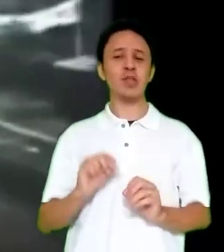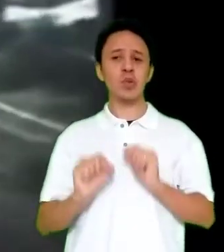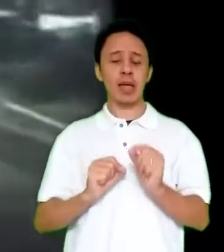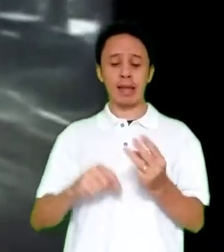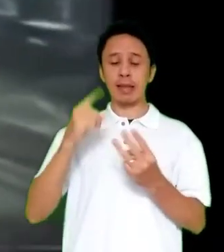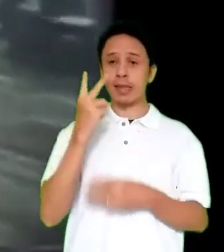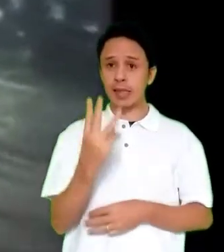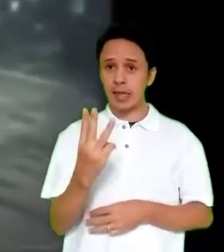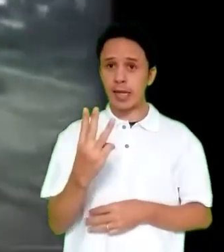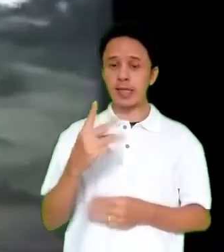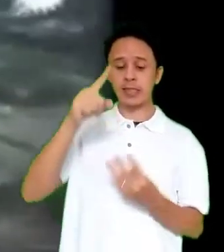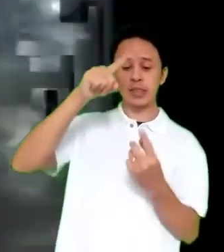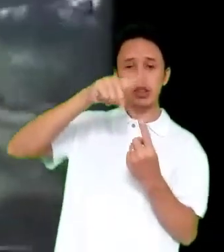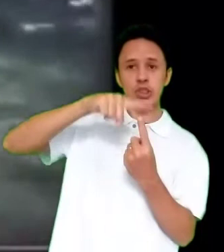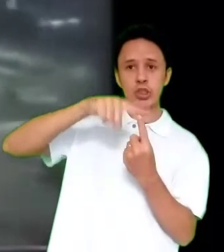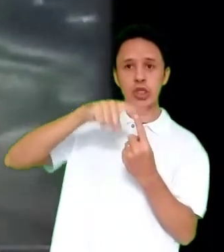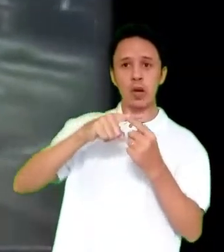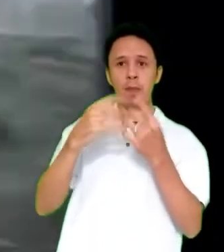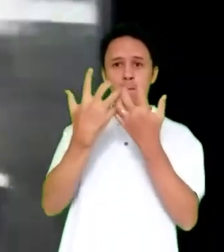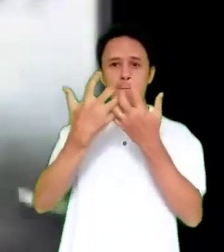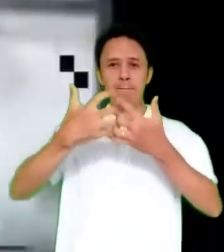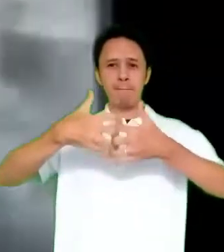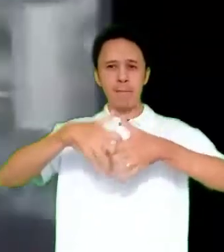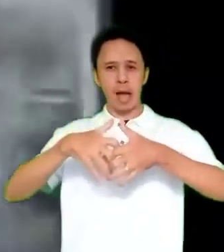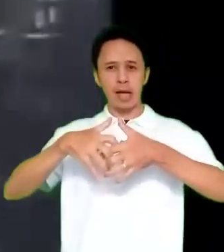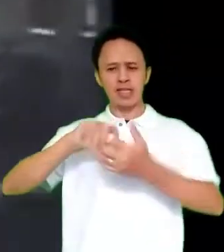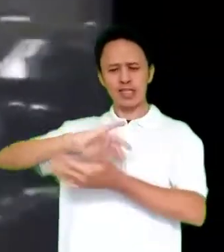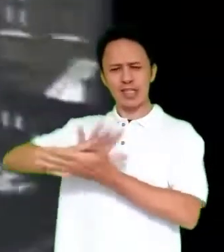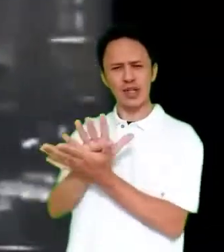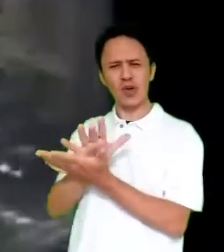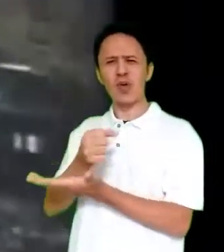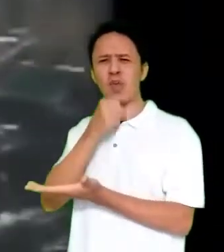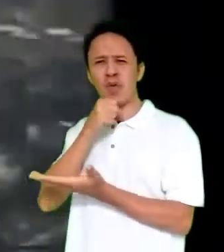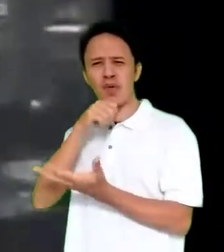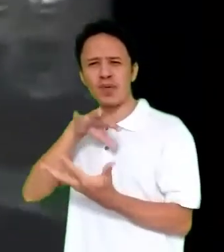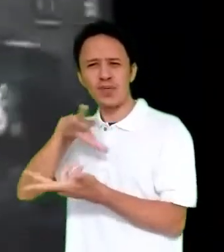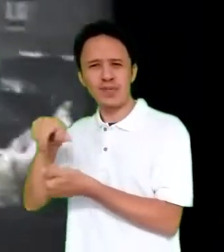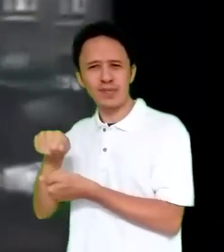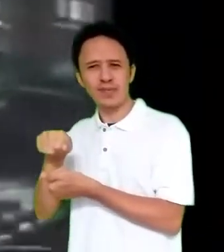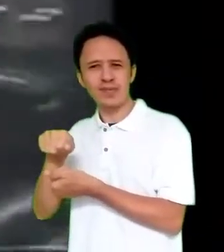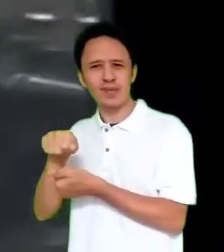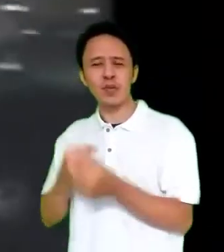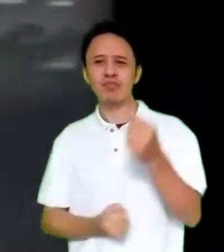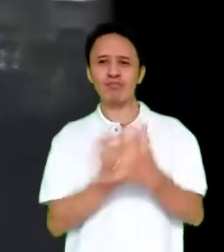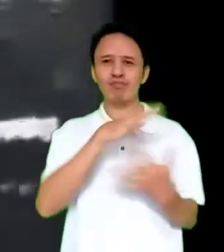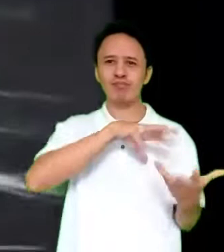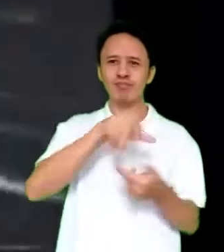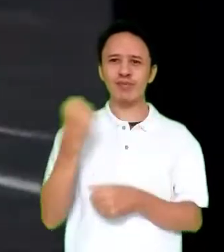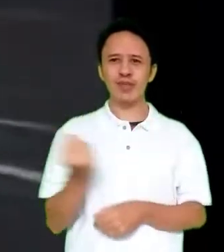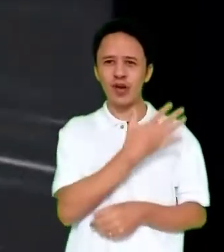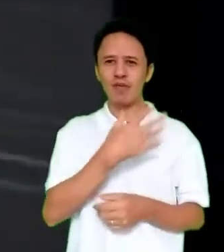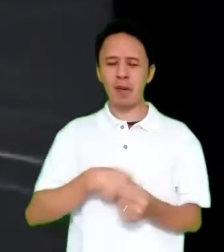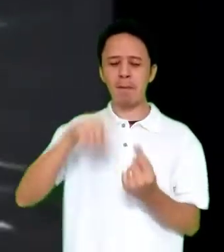3 tipos de máquinas destruíram o velho mundo e construíram o novo. A primeira foi a máquina de